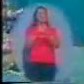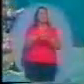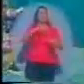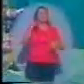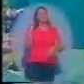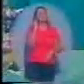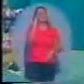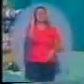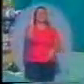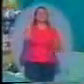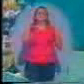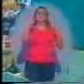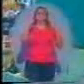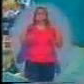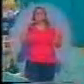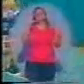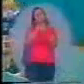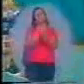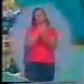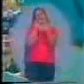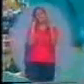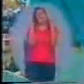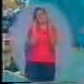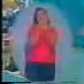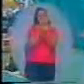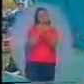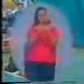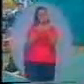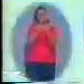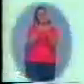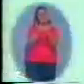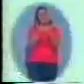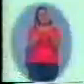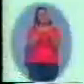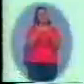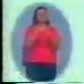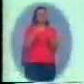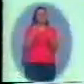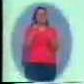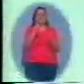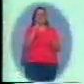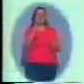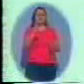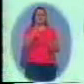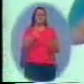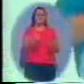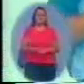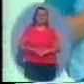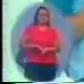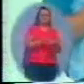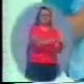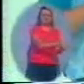do matrimônio. Primeira coisa, não joga a criança fora junto com a água que você deu